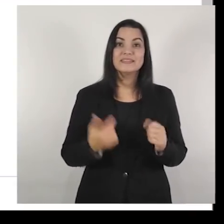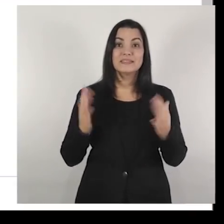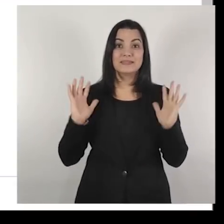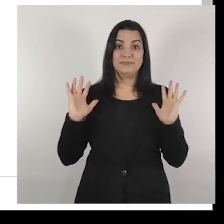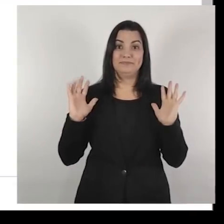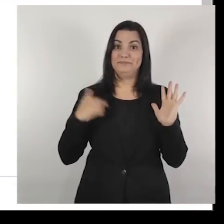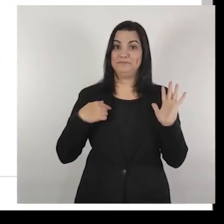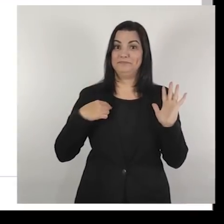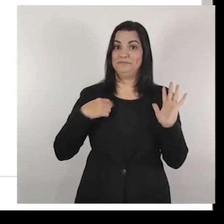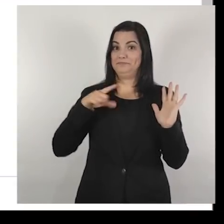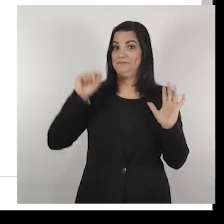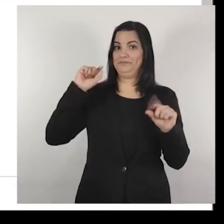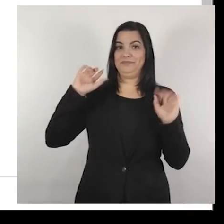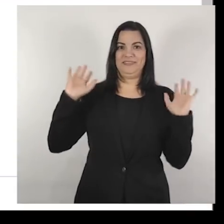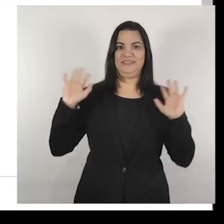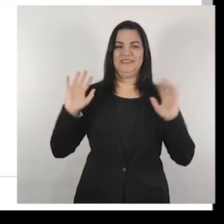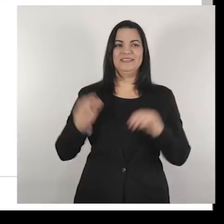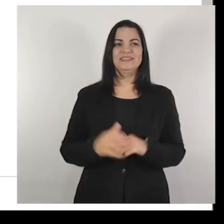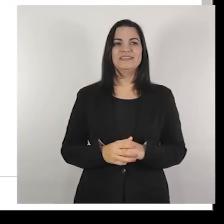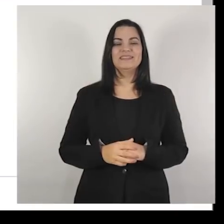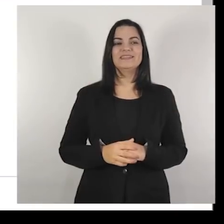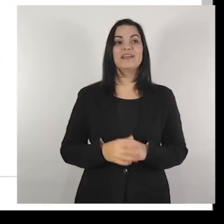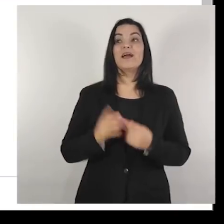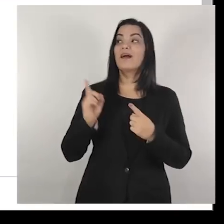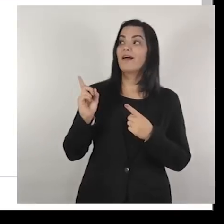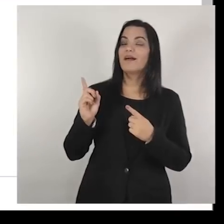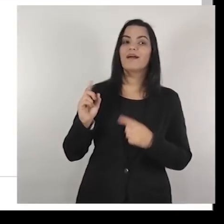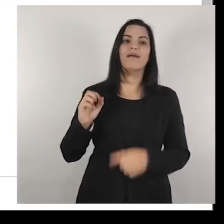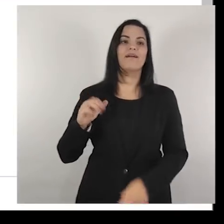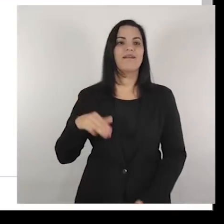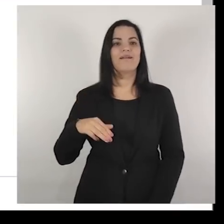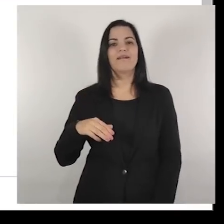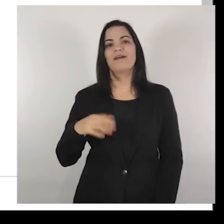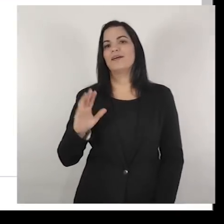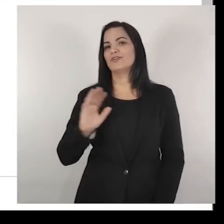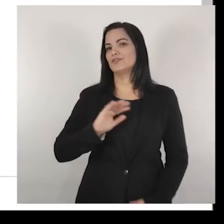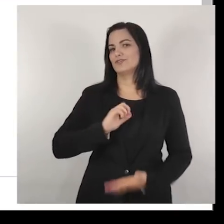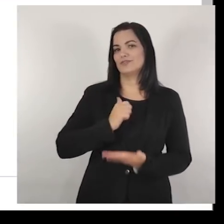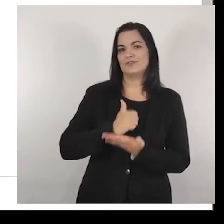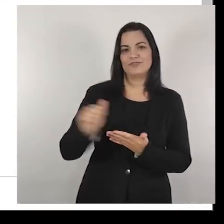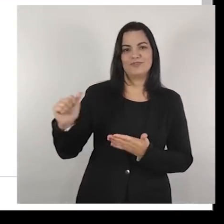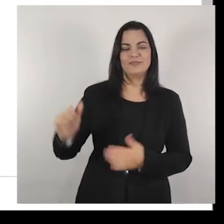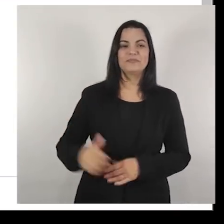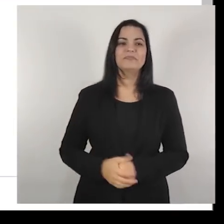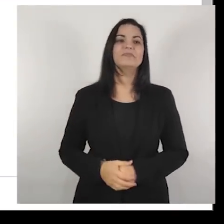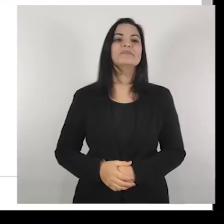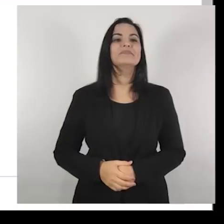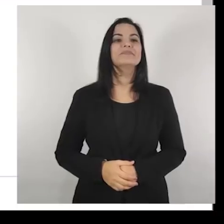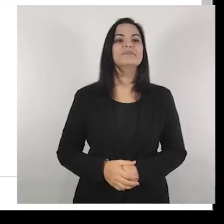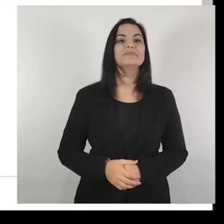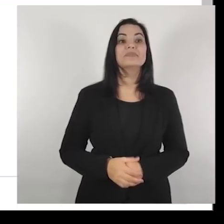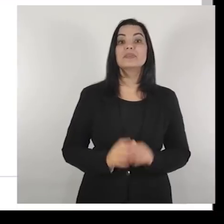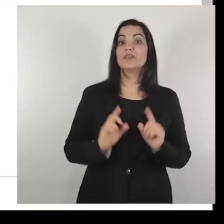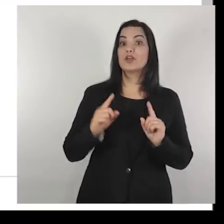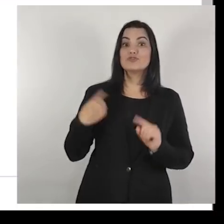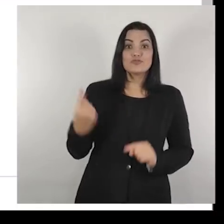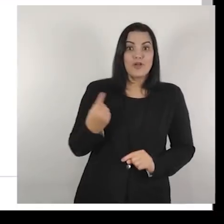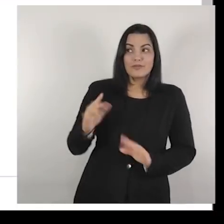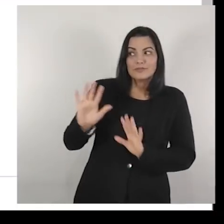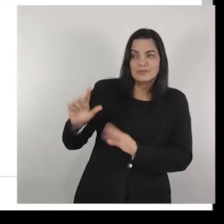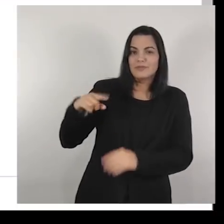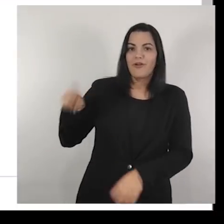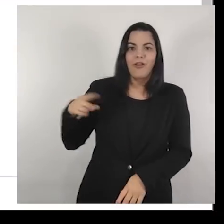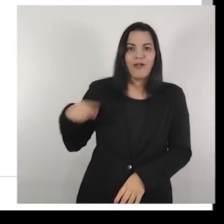Ó, a mão da Pro tá aqui. Não é a Pro que escolhe onde vai parar, viu? Já foi. Vou ficar com as mãos aqui, ó. Ela